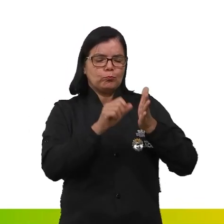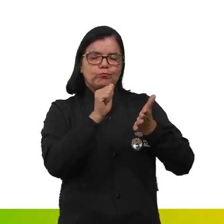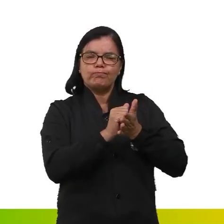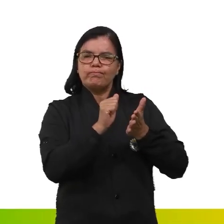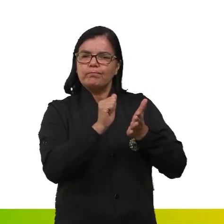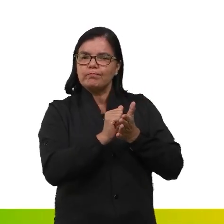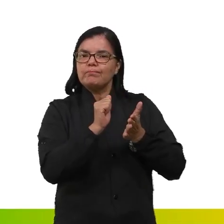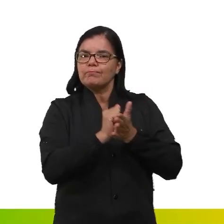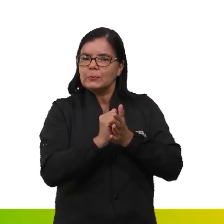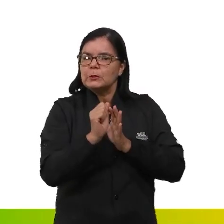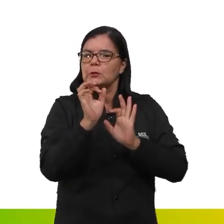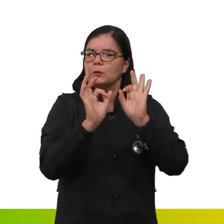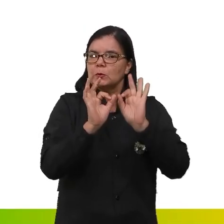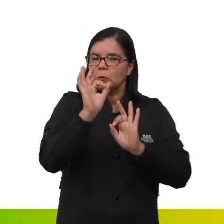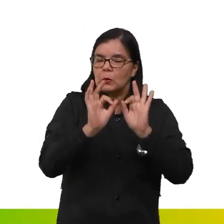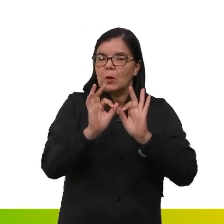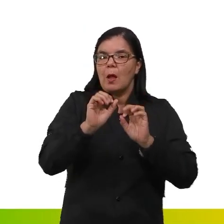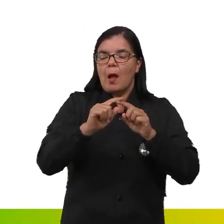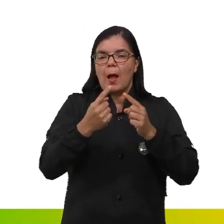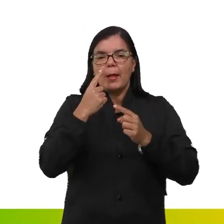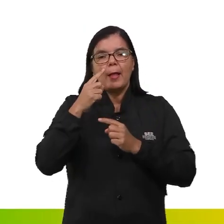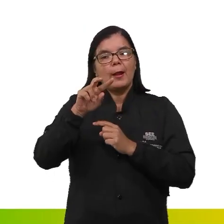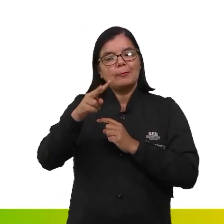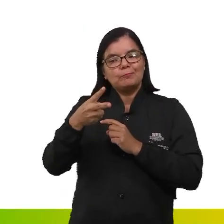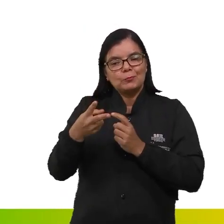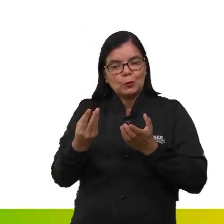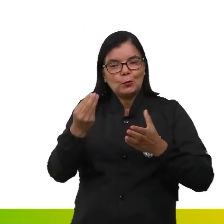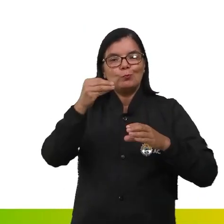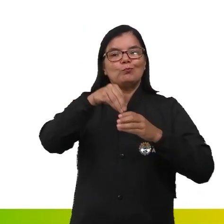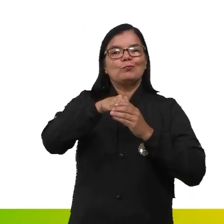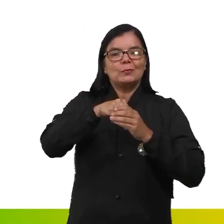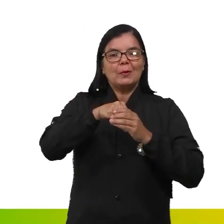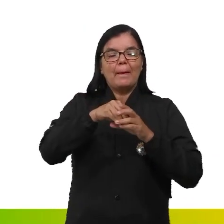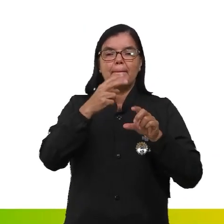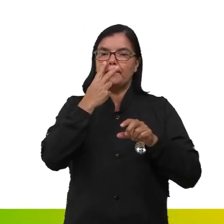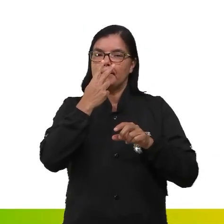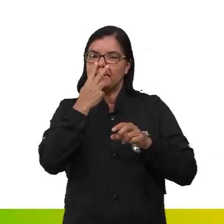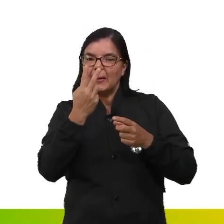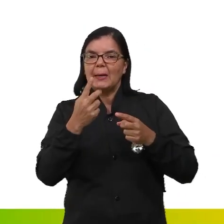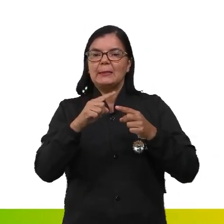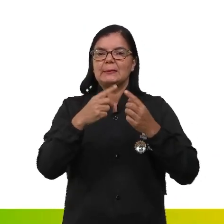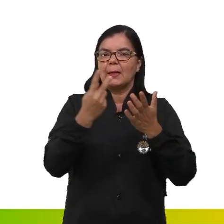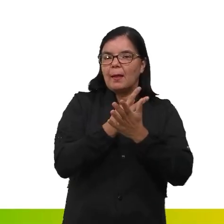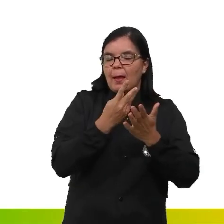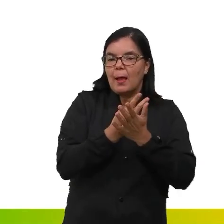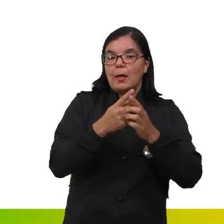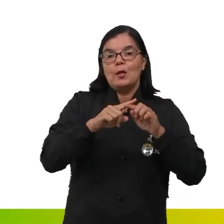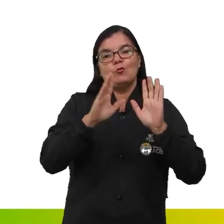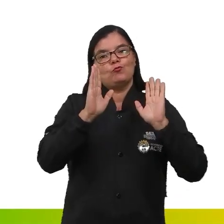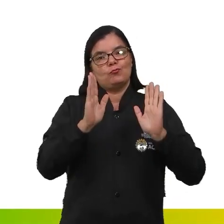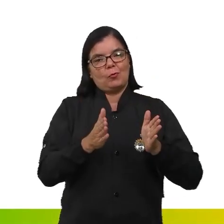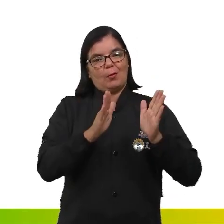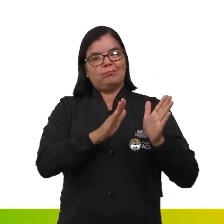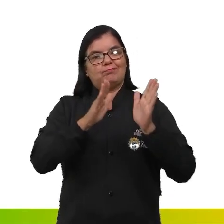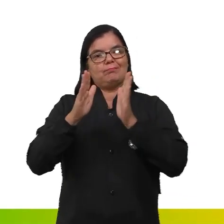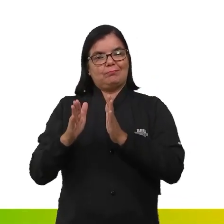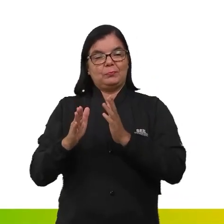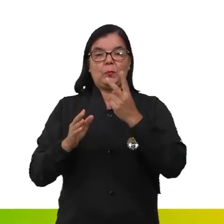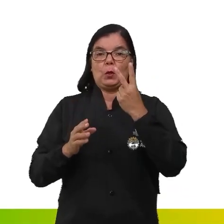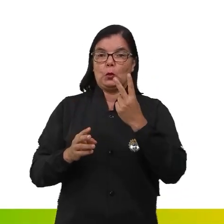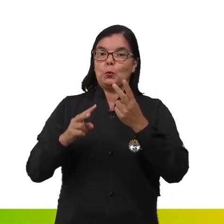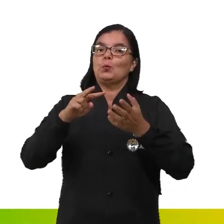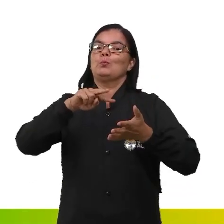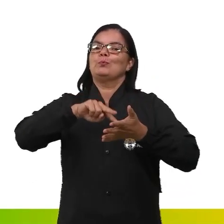de certa forma, parece como se fosse um defeito na construção. Enquanto o duplo sentido, ele é